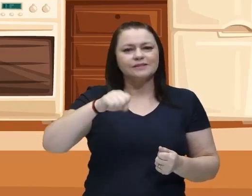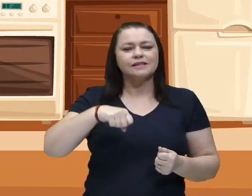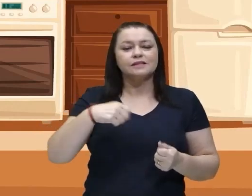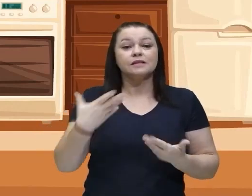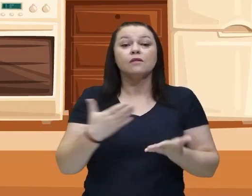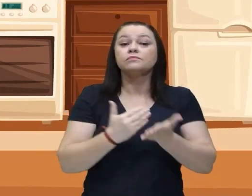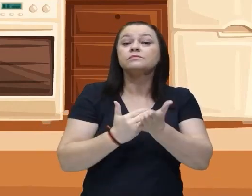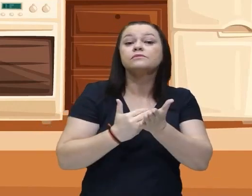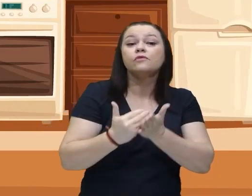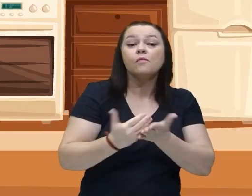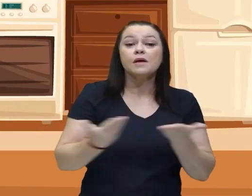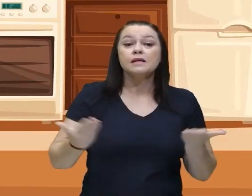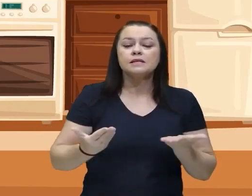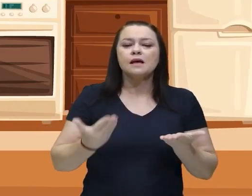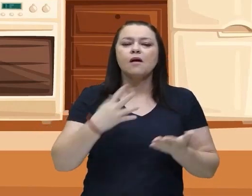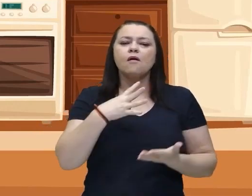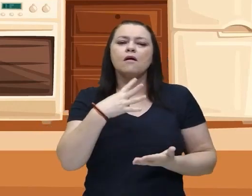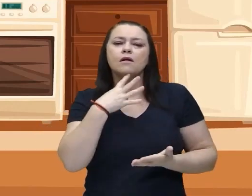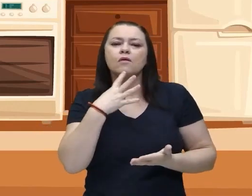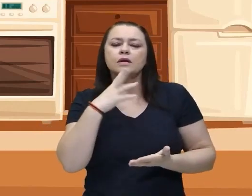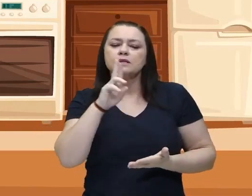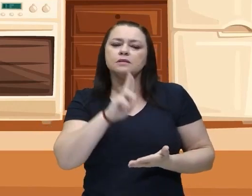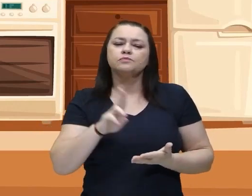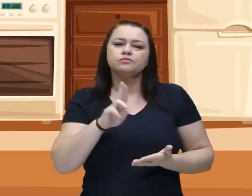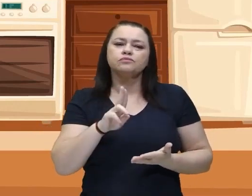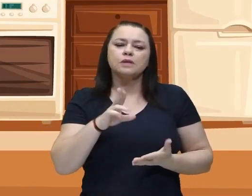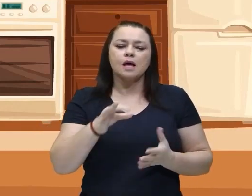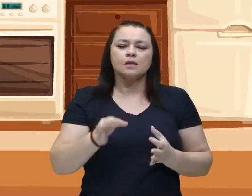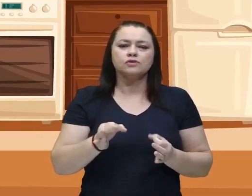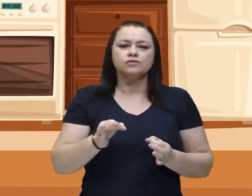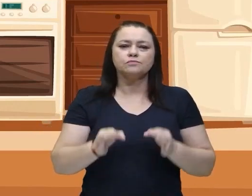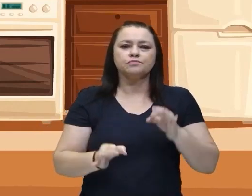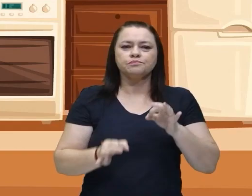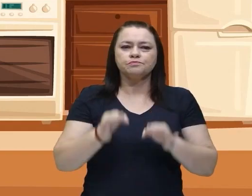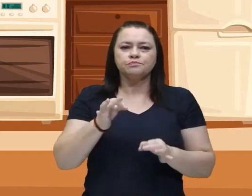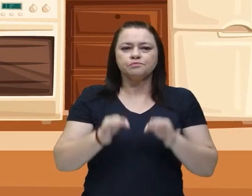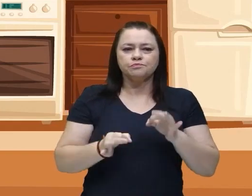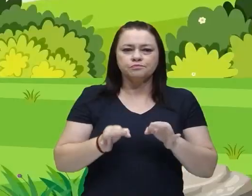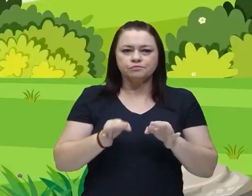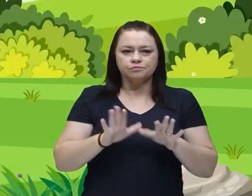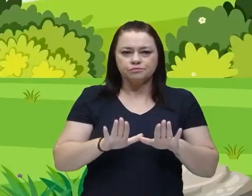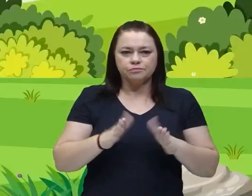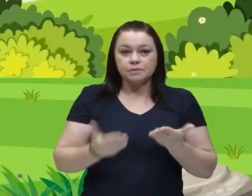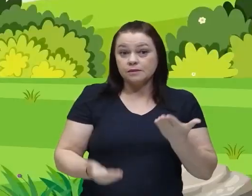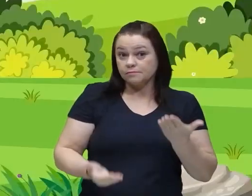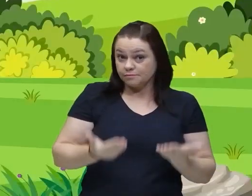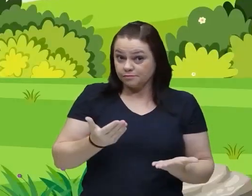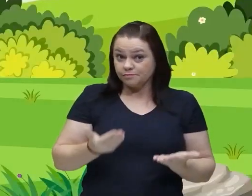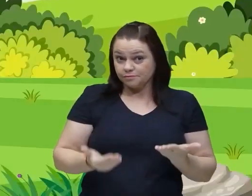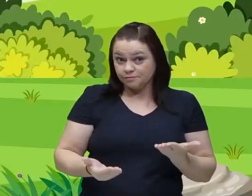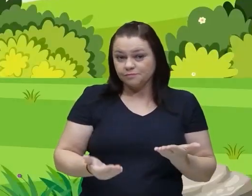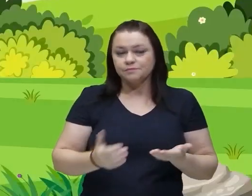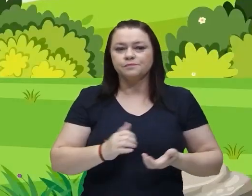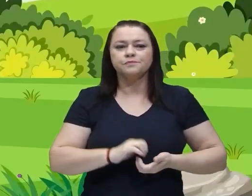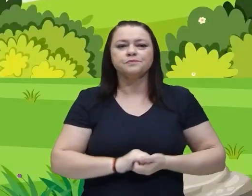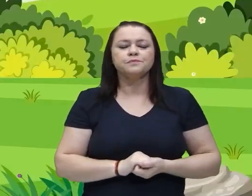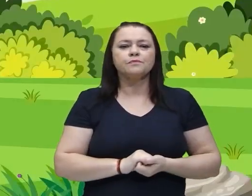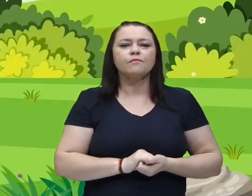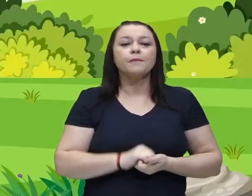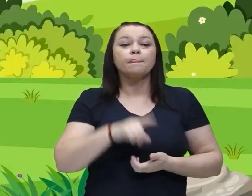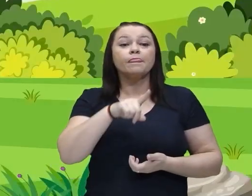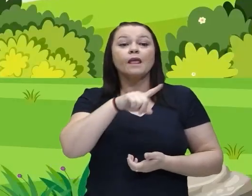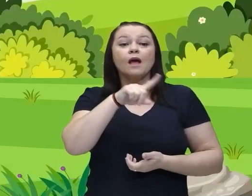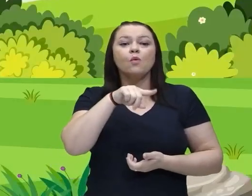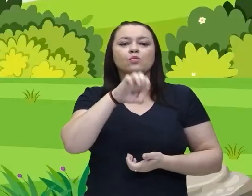começar a conhecer as unidades de medida através das unidades de comprimento. De olho na tela comigo. Bom, o Zeca, nosso amigo, ele tem